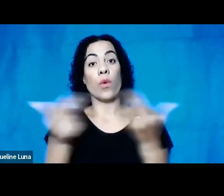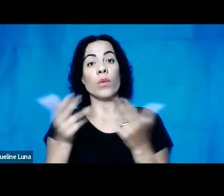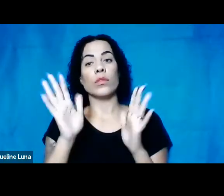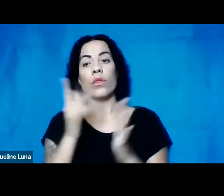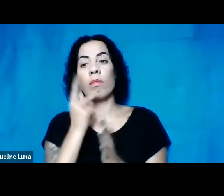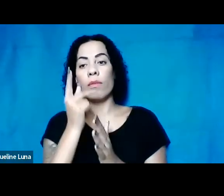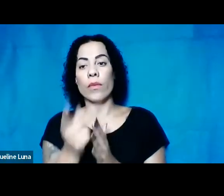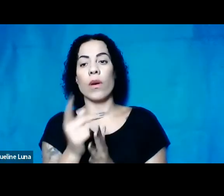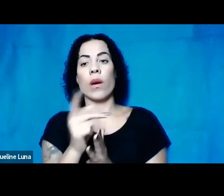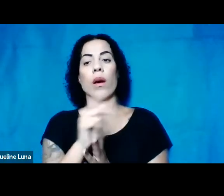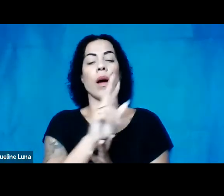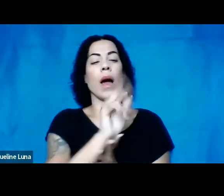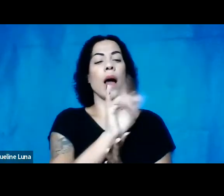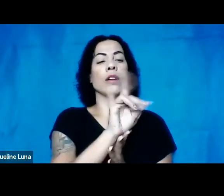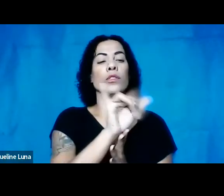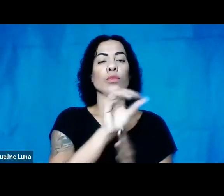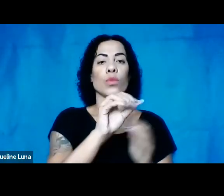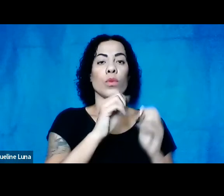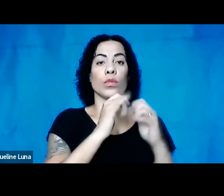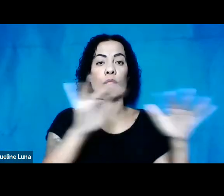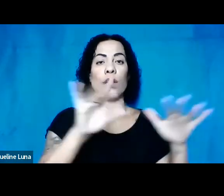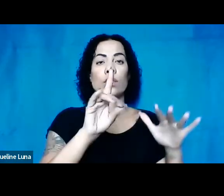de radiodifusão, por exemplo, né?